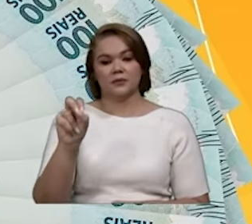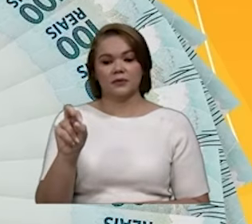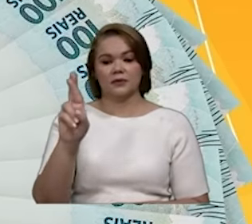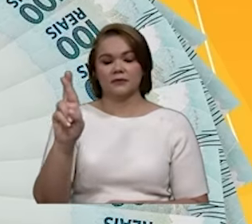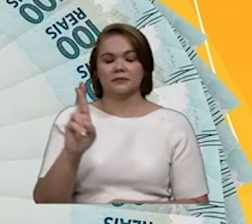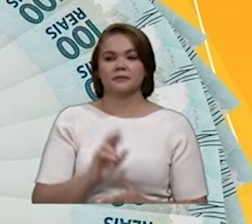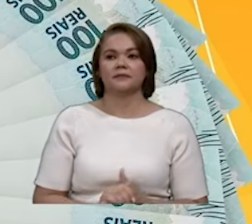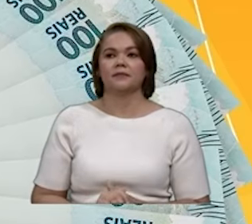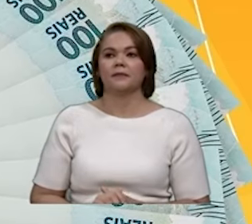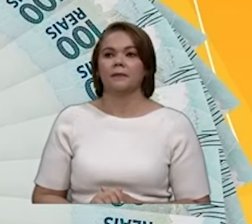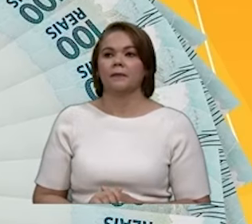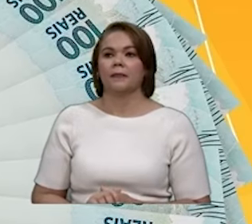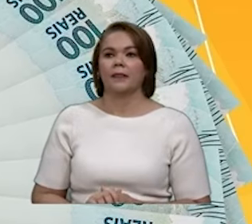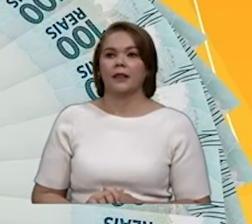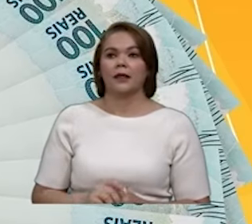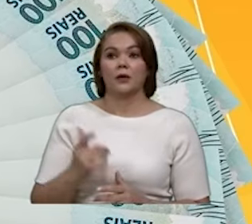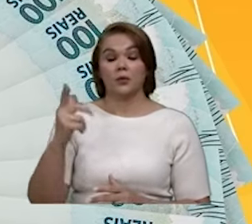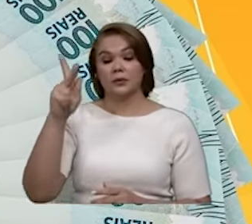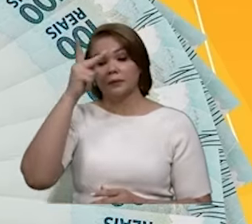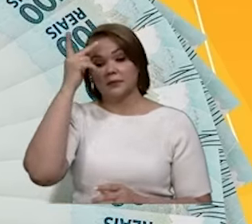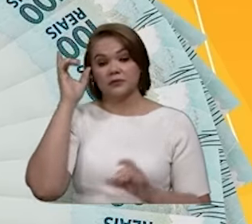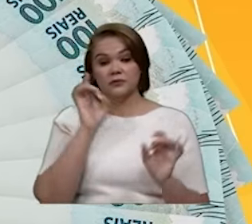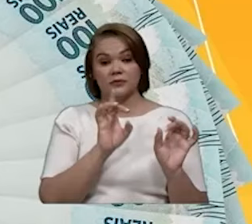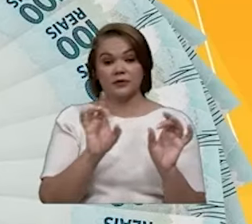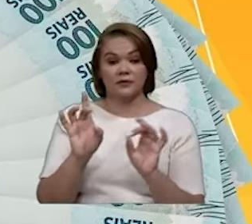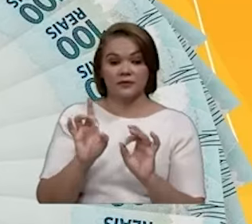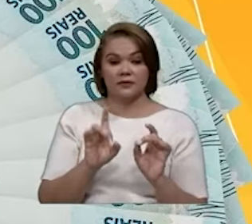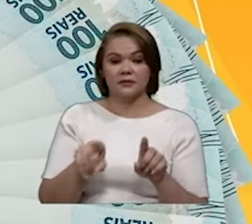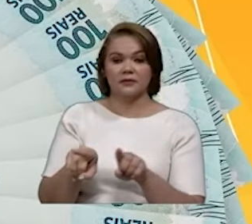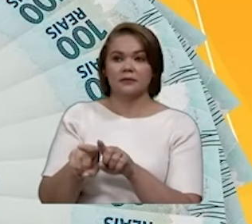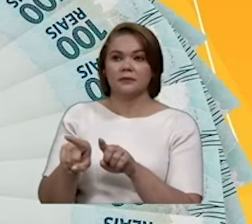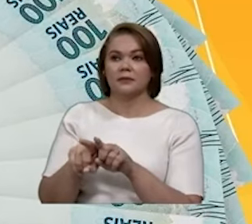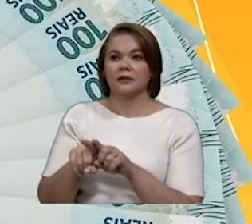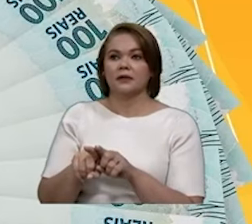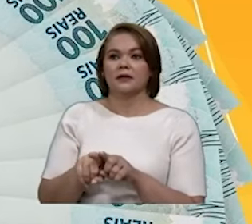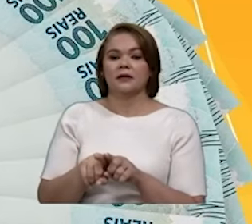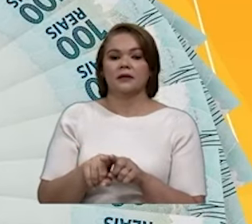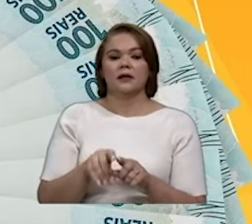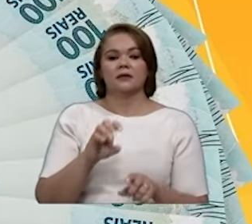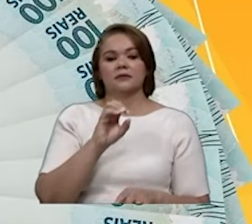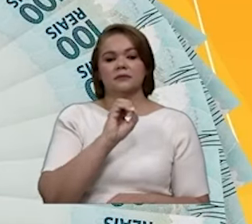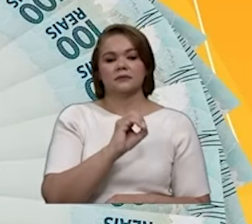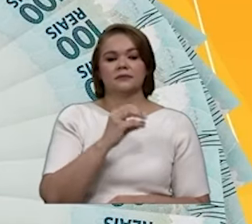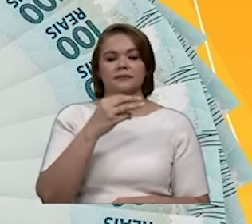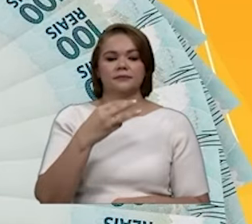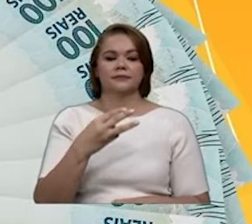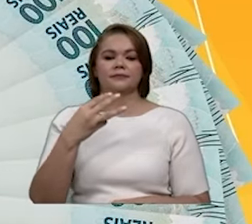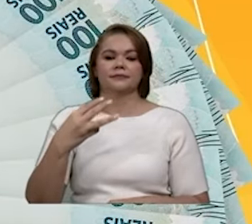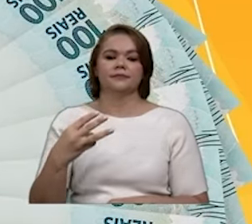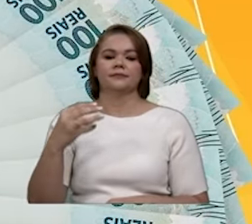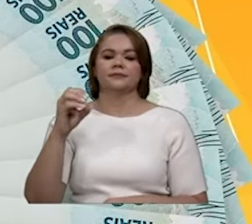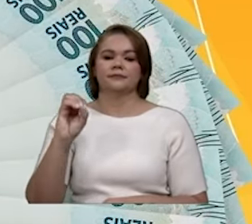R$250. Vamos seguindo e revelando quem vai levar R$250, agora é o